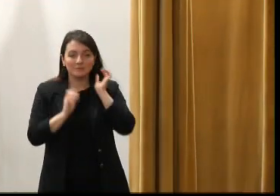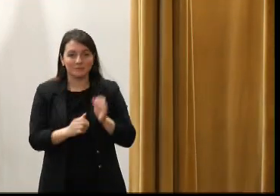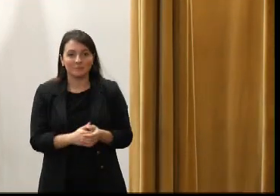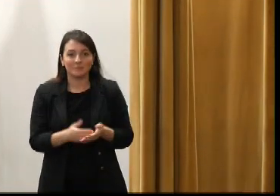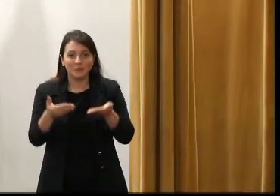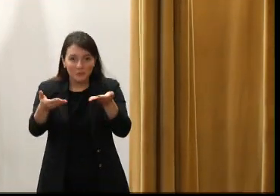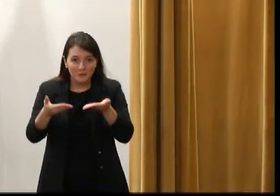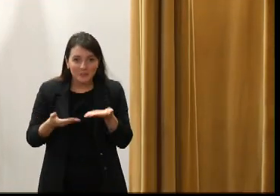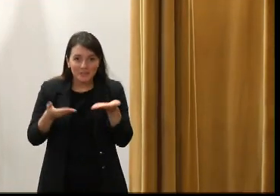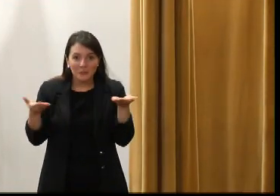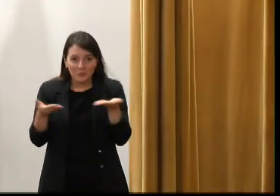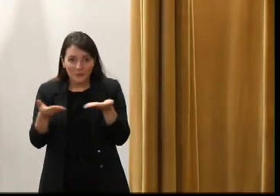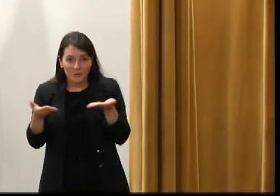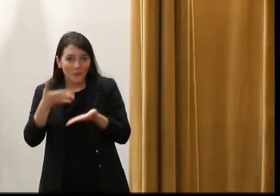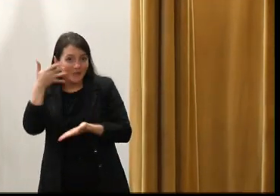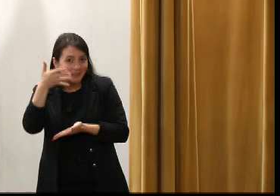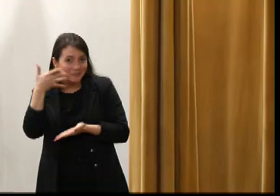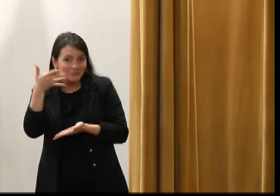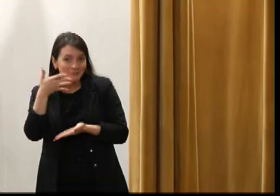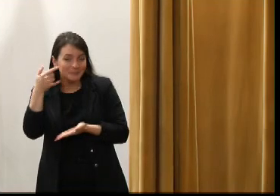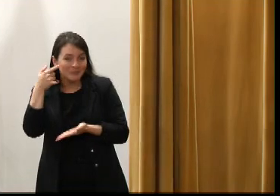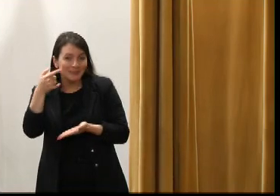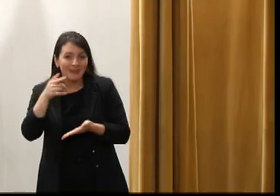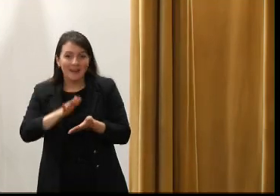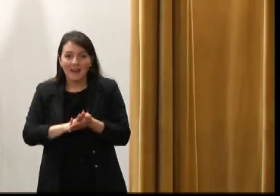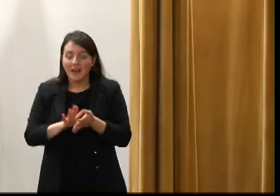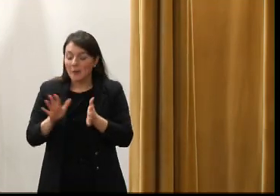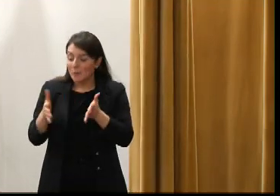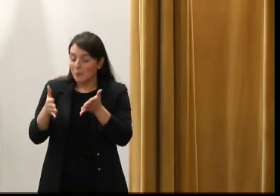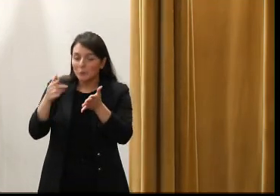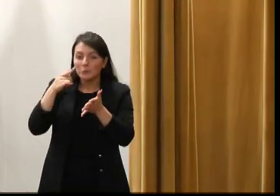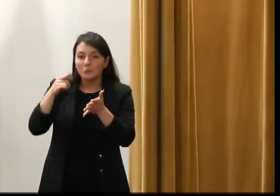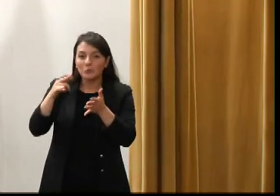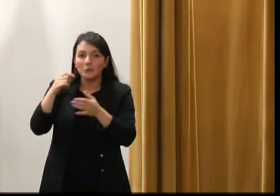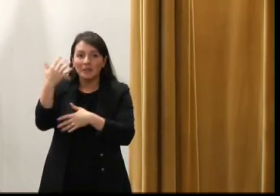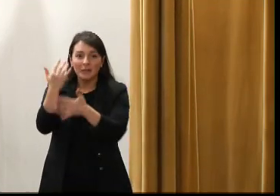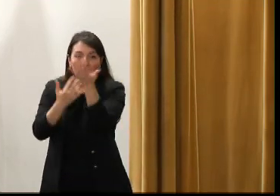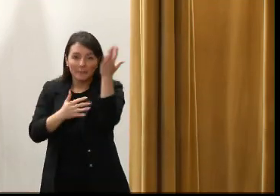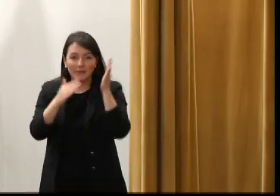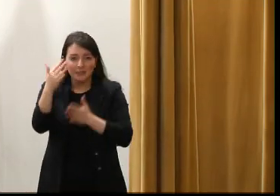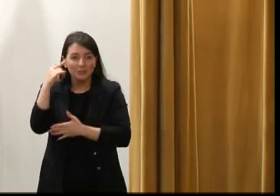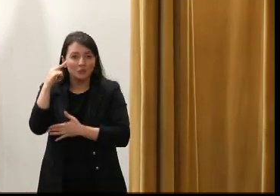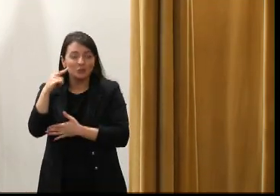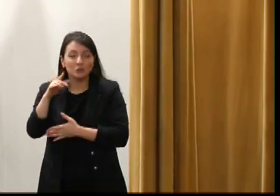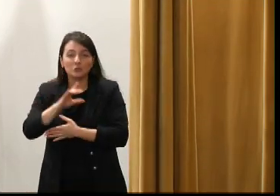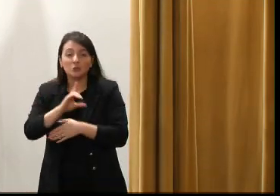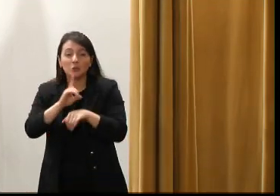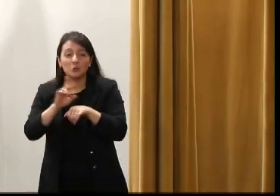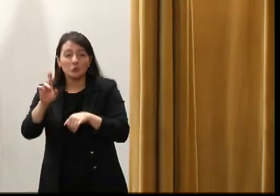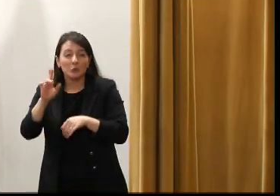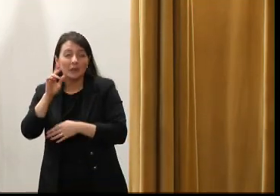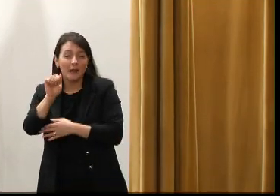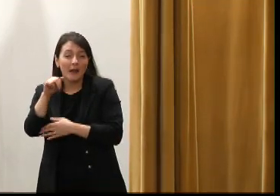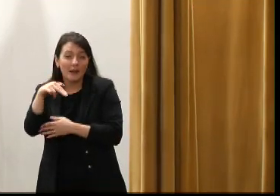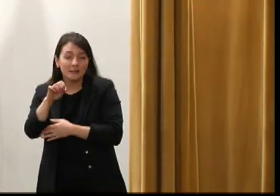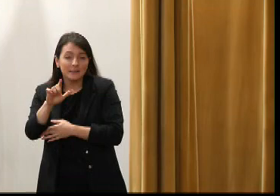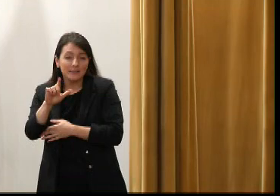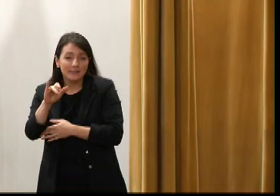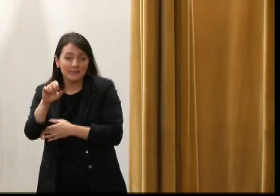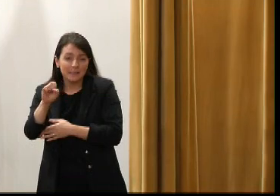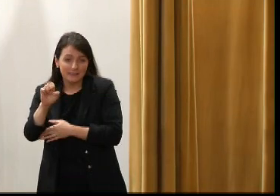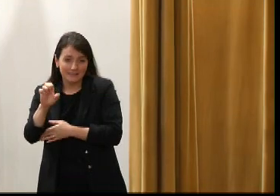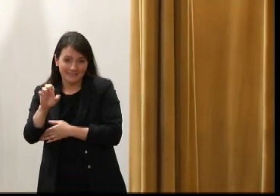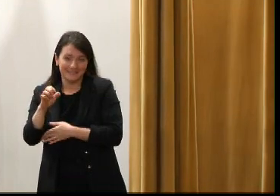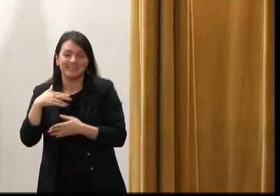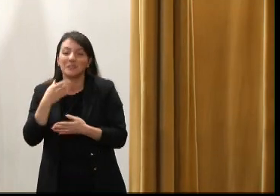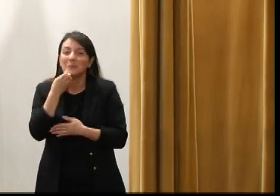Convidamos a fazer uso da palavra a promotora do Meio Ambiente de Porto Alegre, doutora Annelise Monteiro Steingleder.